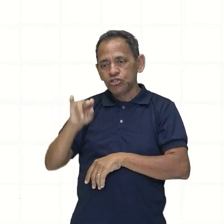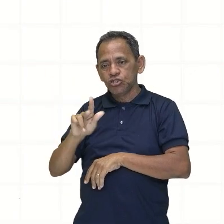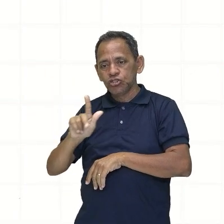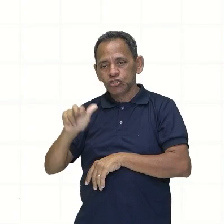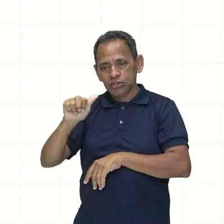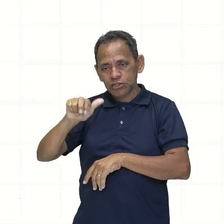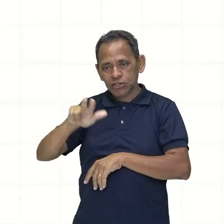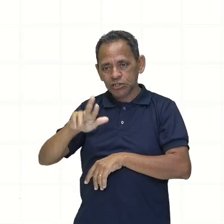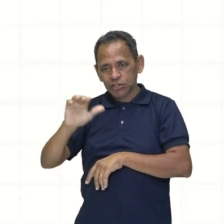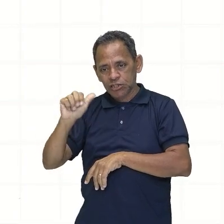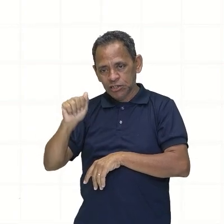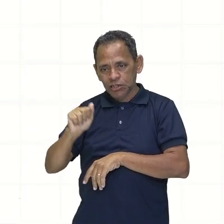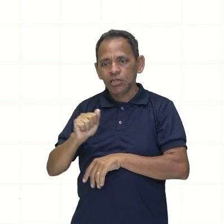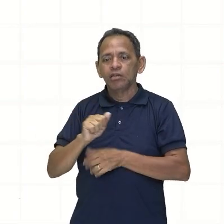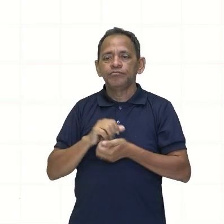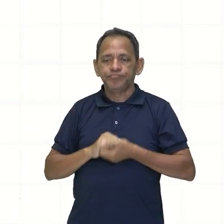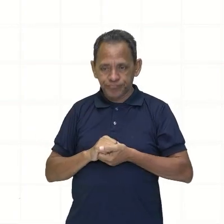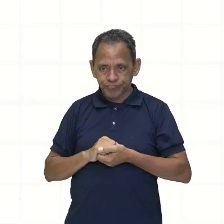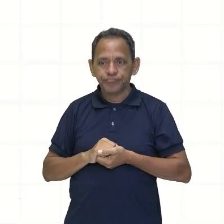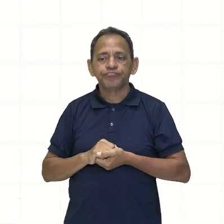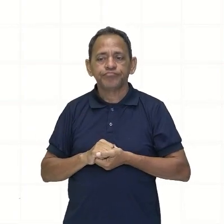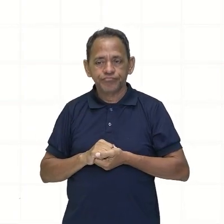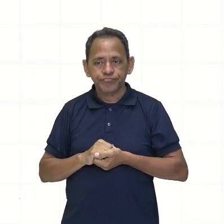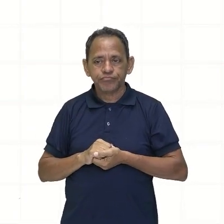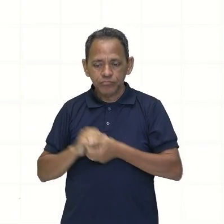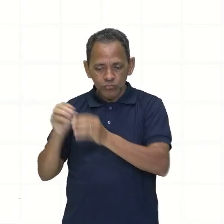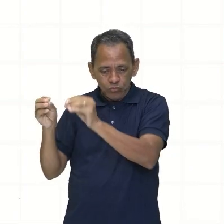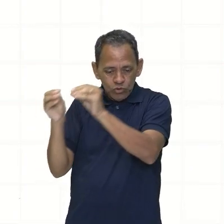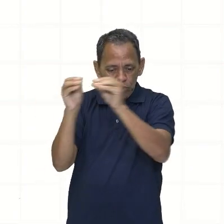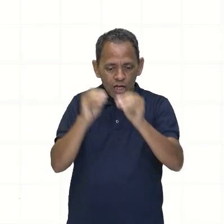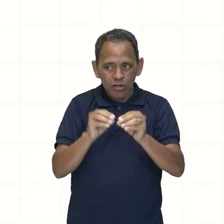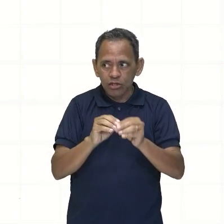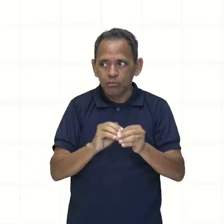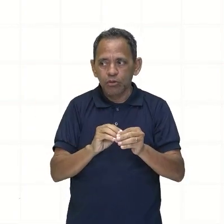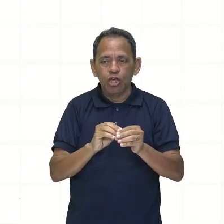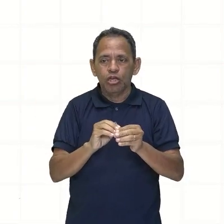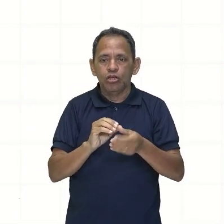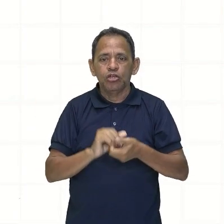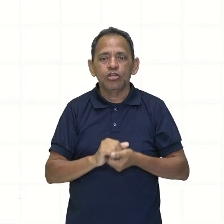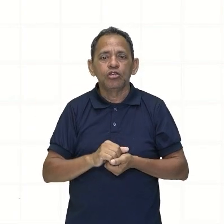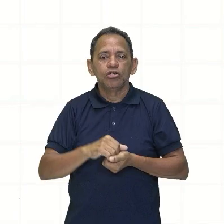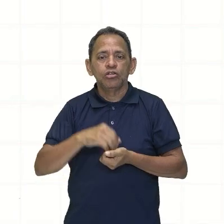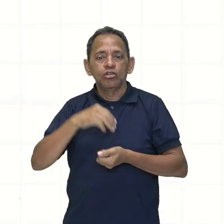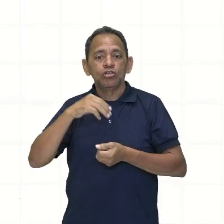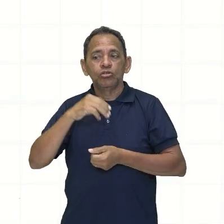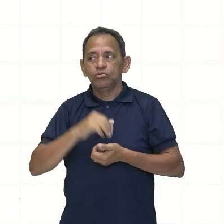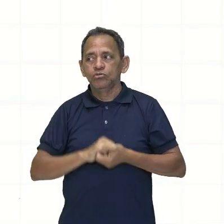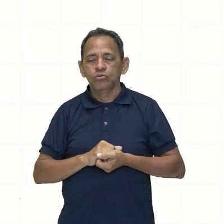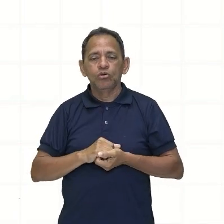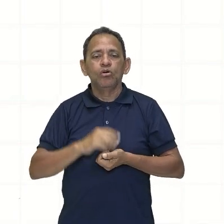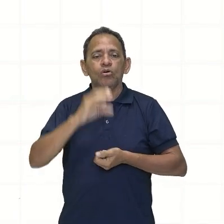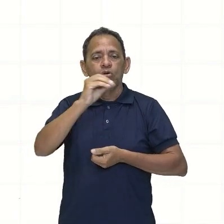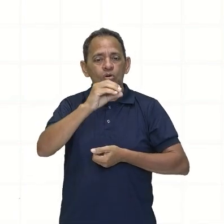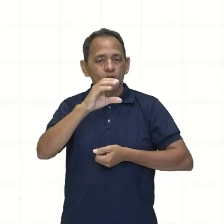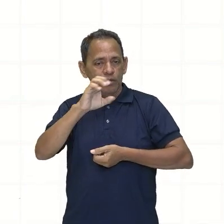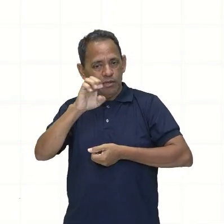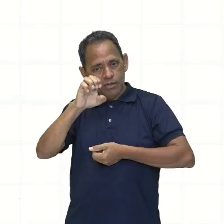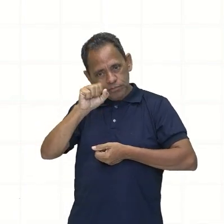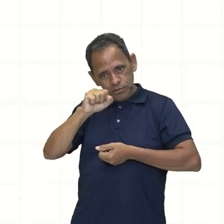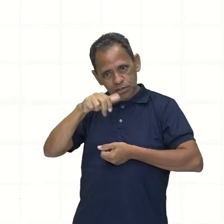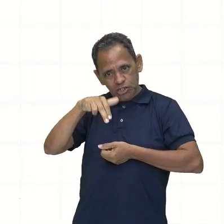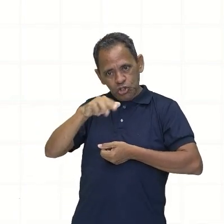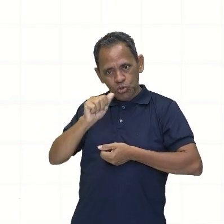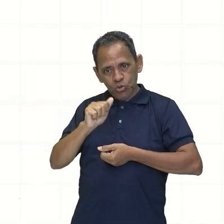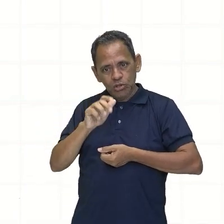da Nigéria, atravessavam todo o Oceano Atlântico, né? Como vocês podem observar aí no mapa, e iam para Salvador. E aí